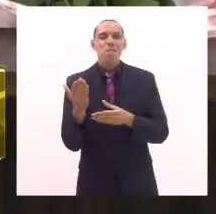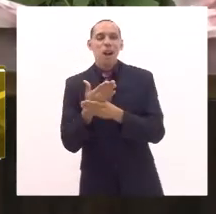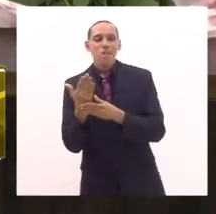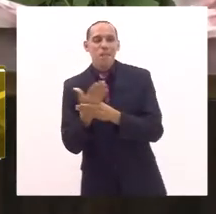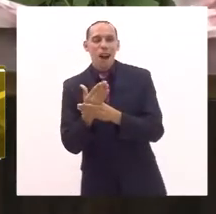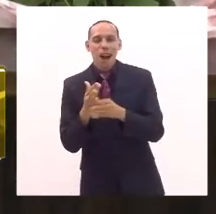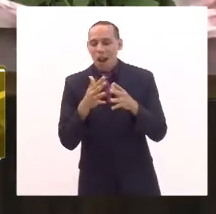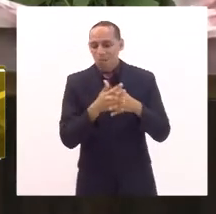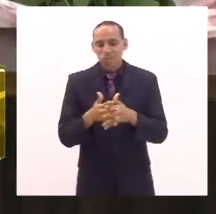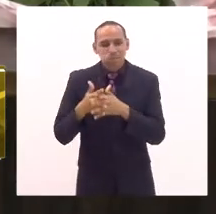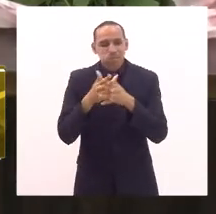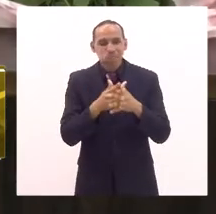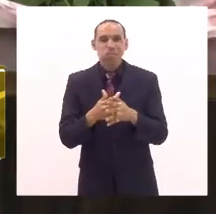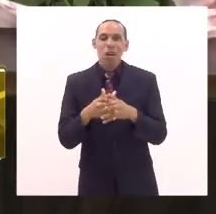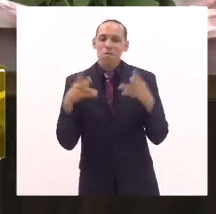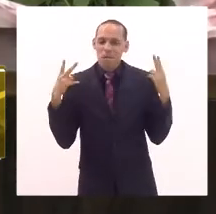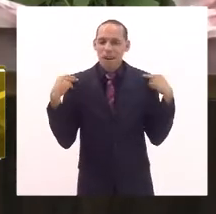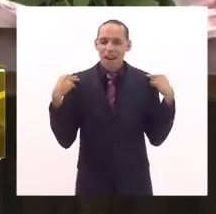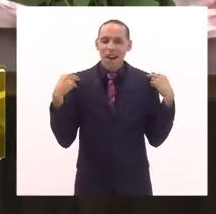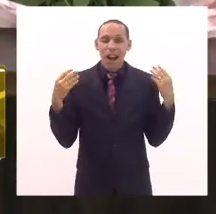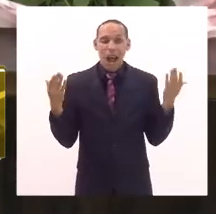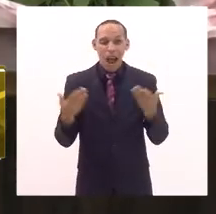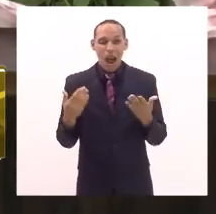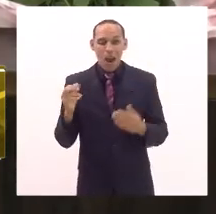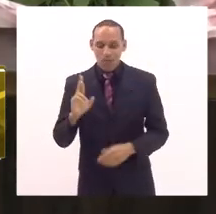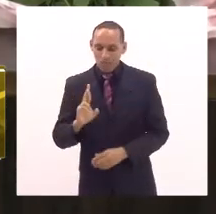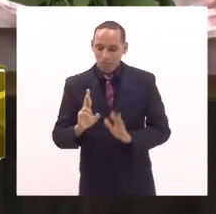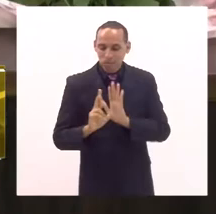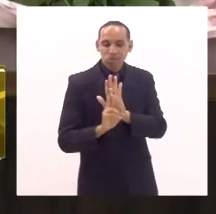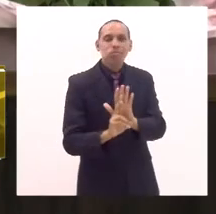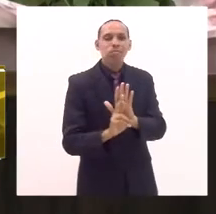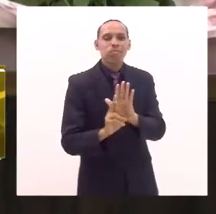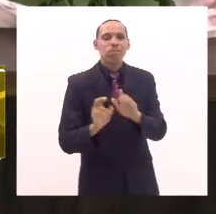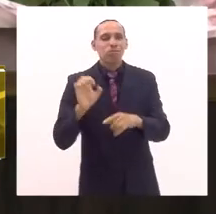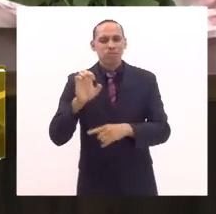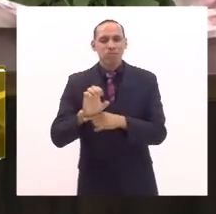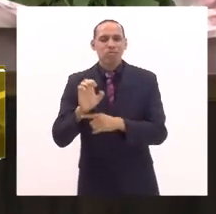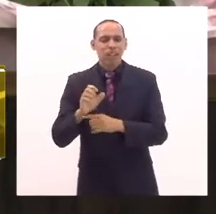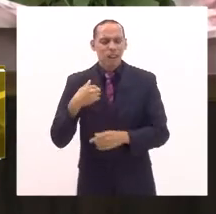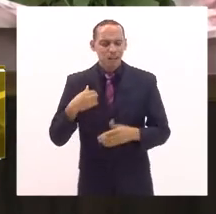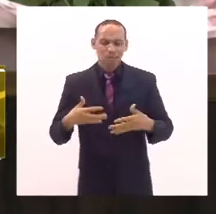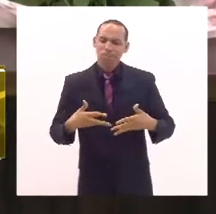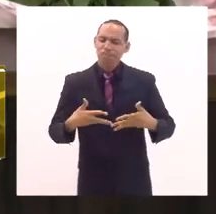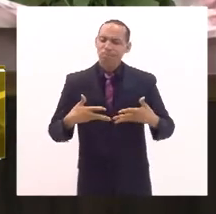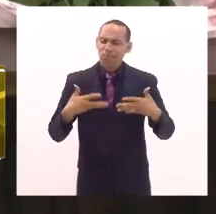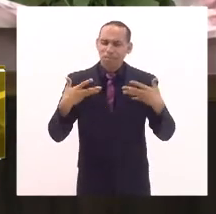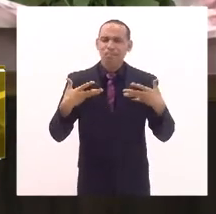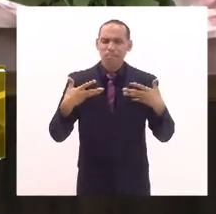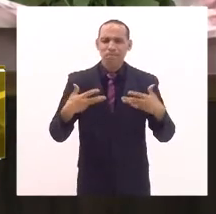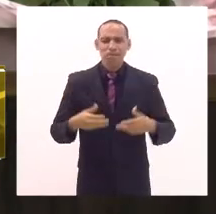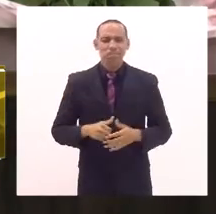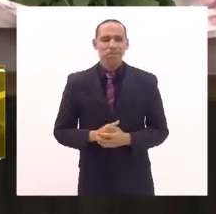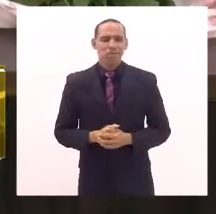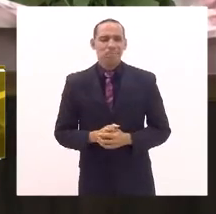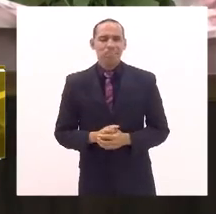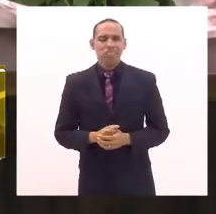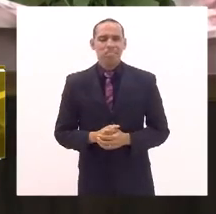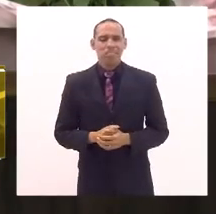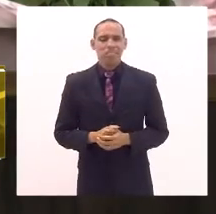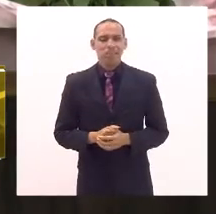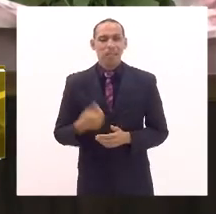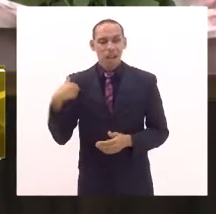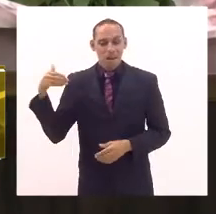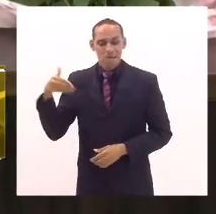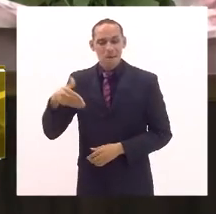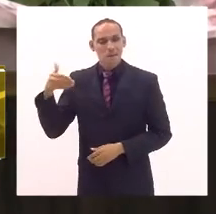estar hoje aqui representando o nosso Estado. É motivo de muita honra mesmo. Todas as vezes que estou aqui